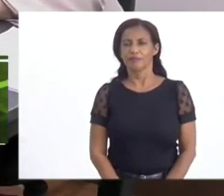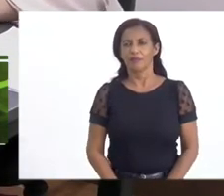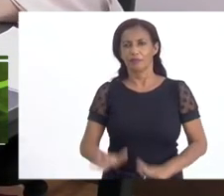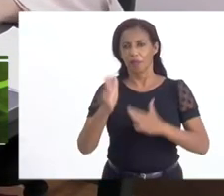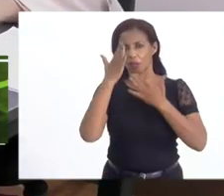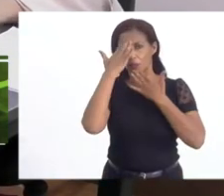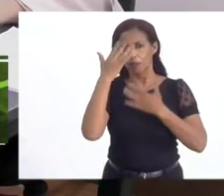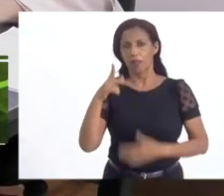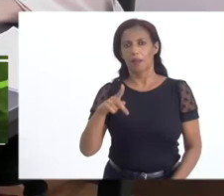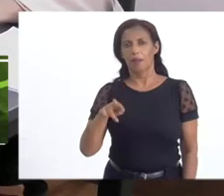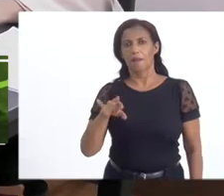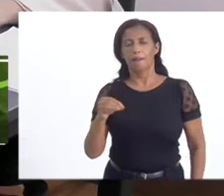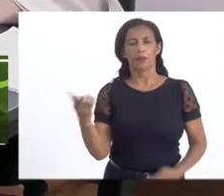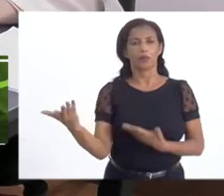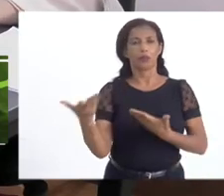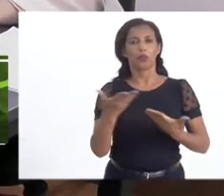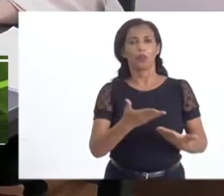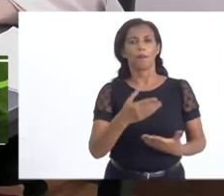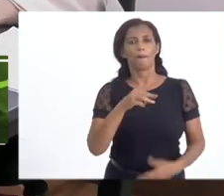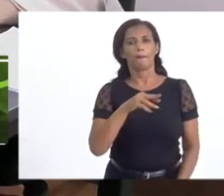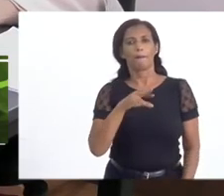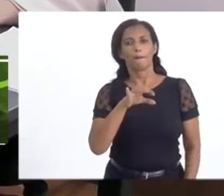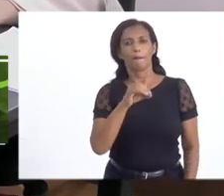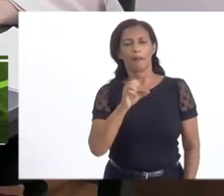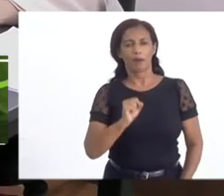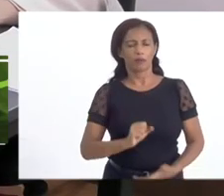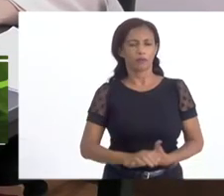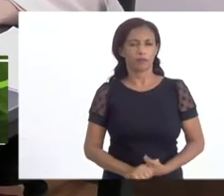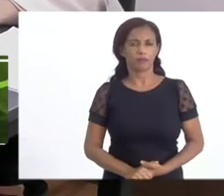Obrigado, senhor Pedro. Agora eu passo a palavra ao senhor Marcos Galvão.